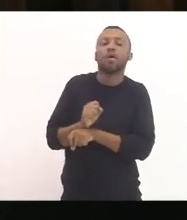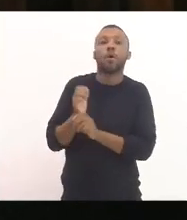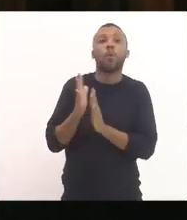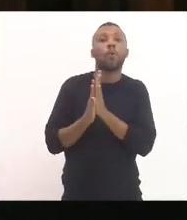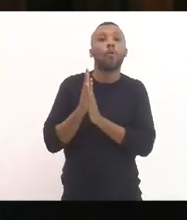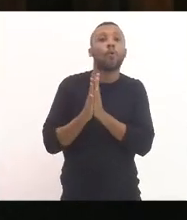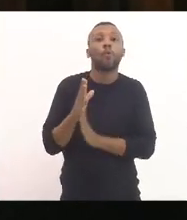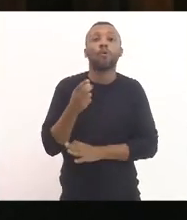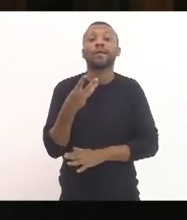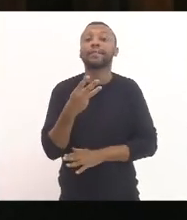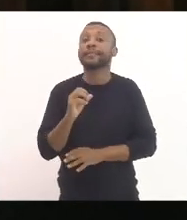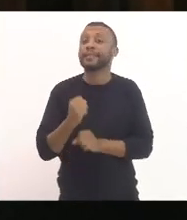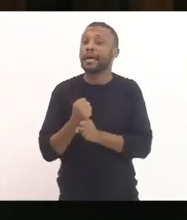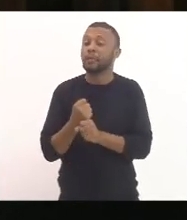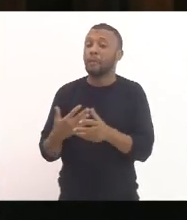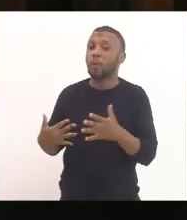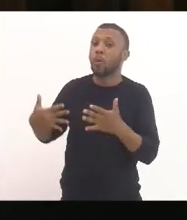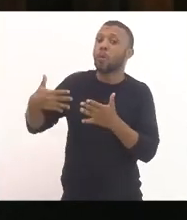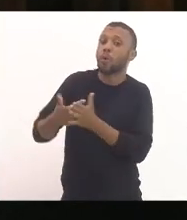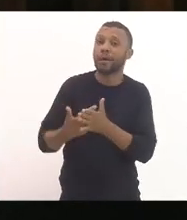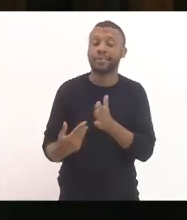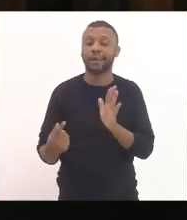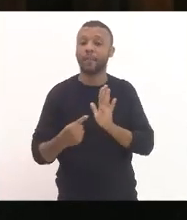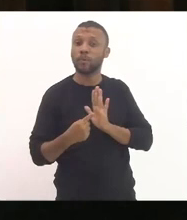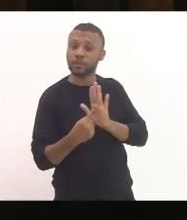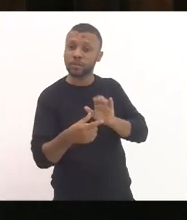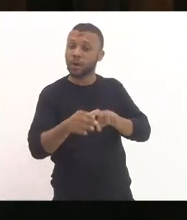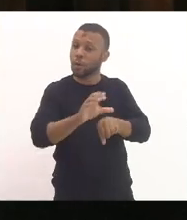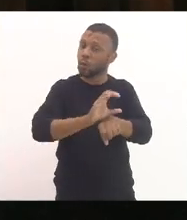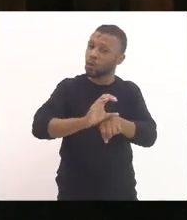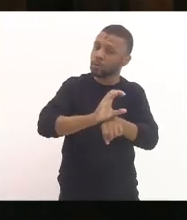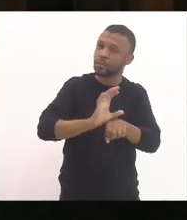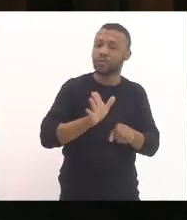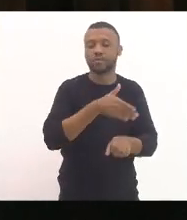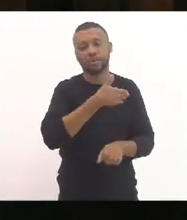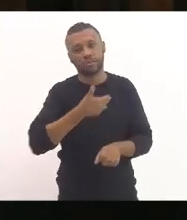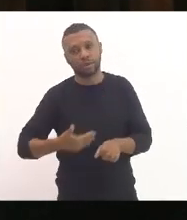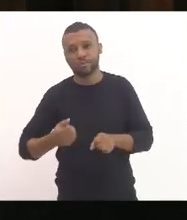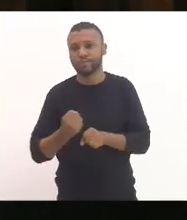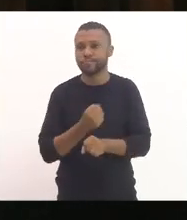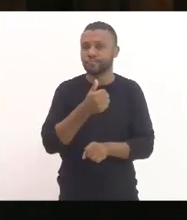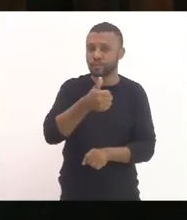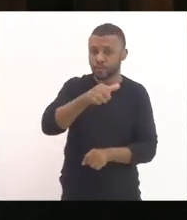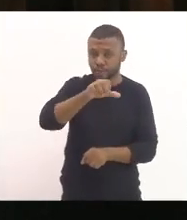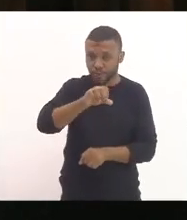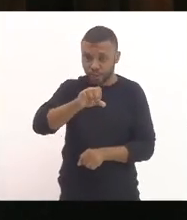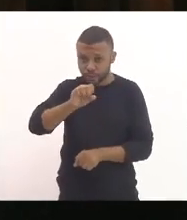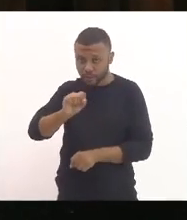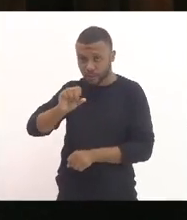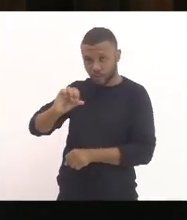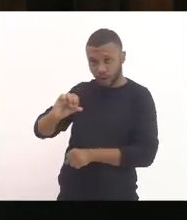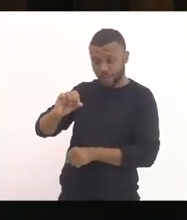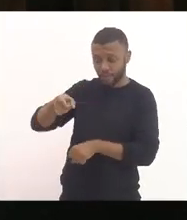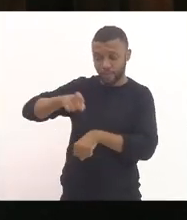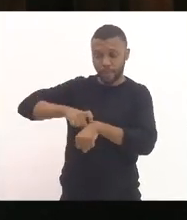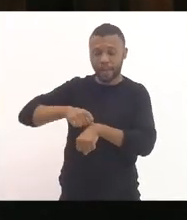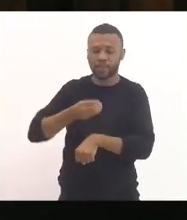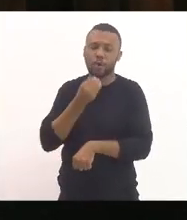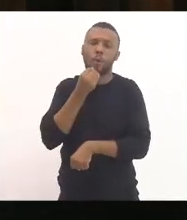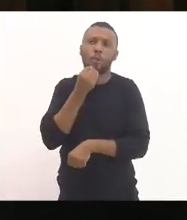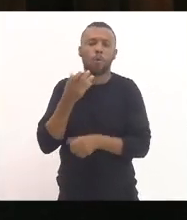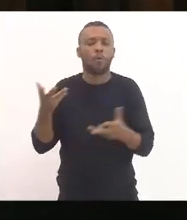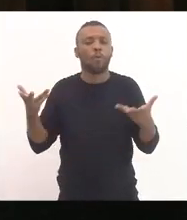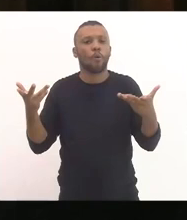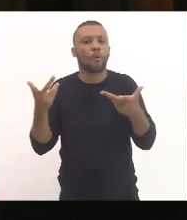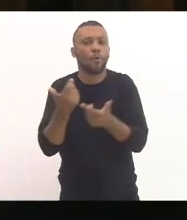uma vez que está determinada na constituição estadual desde 1989 o momento foi oportuno e na verdade